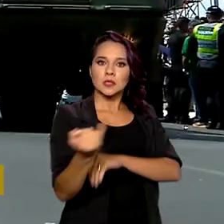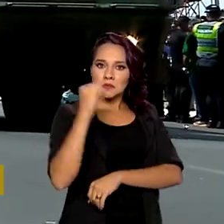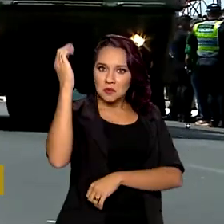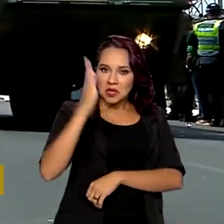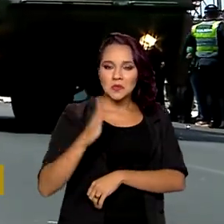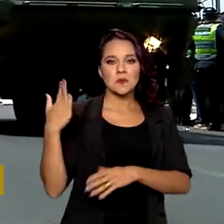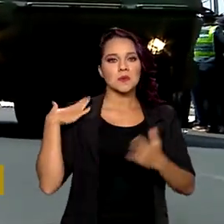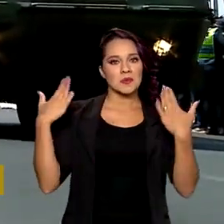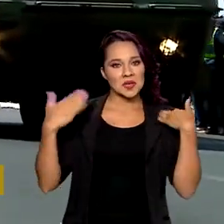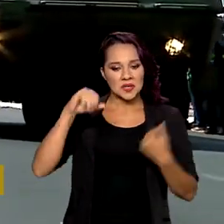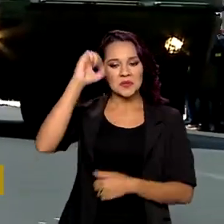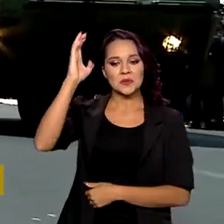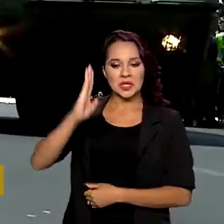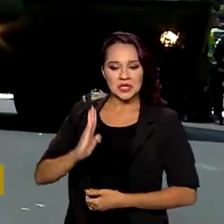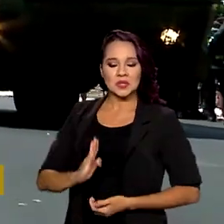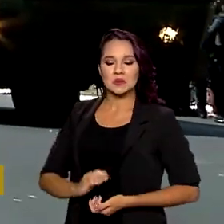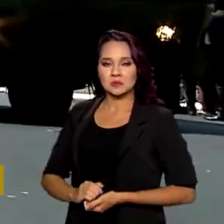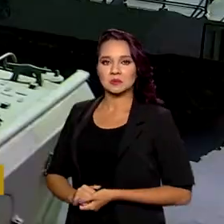Marinha do Brasil.